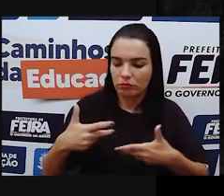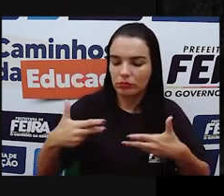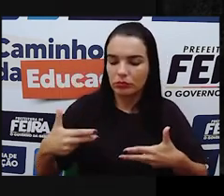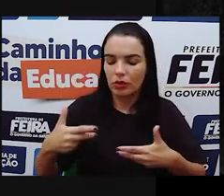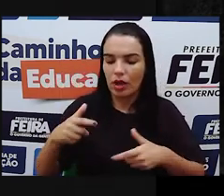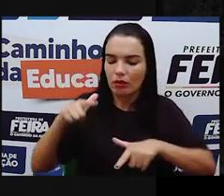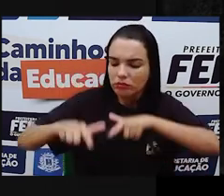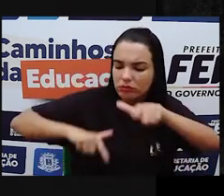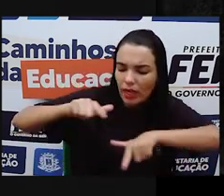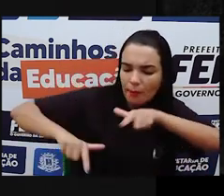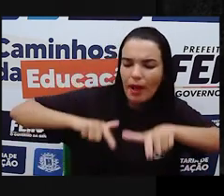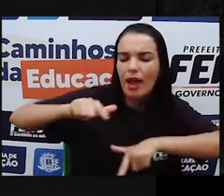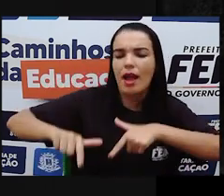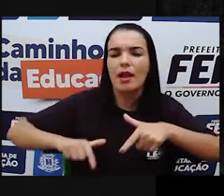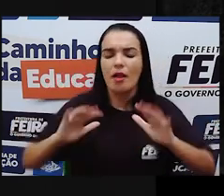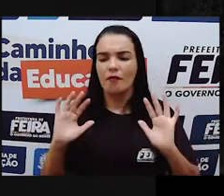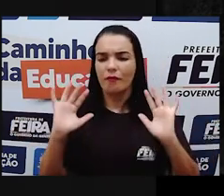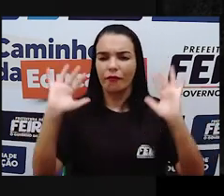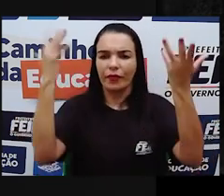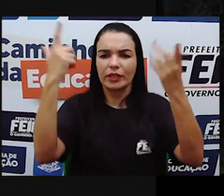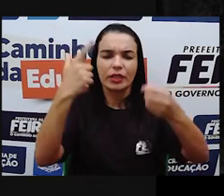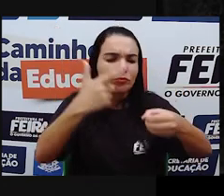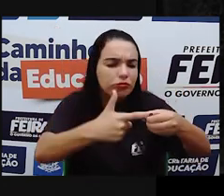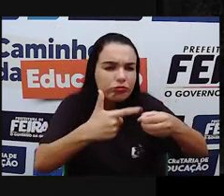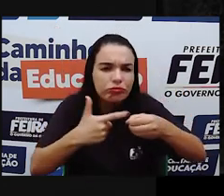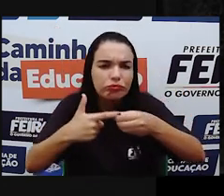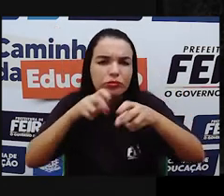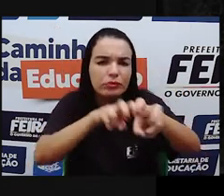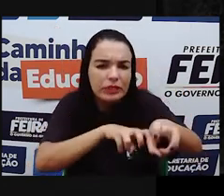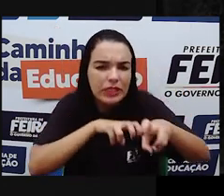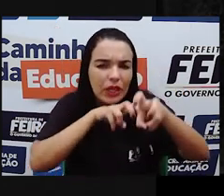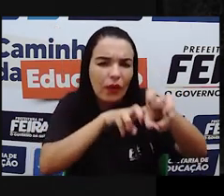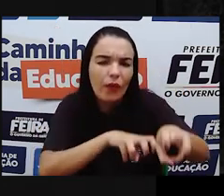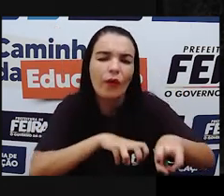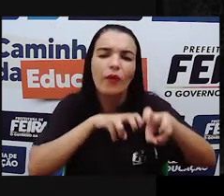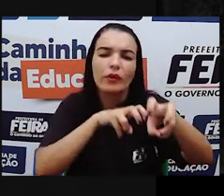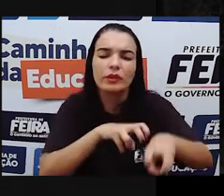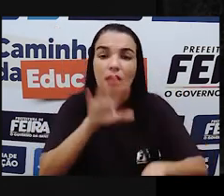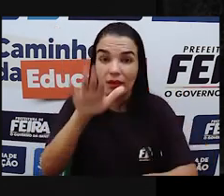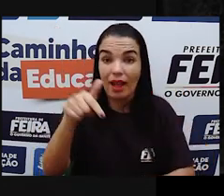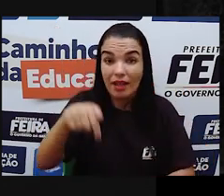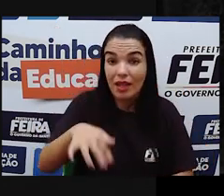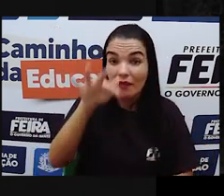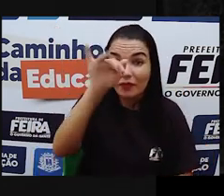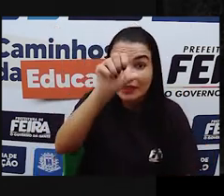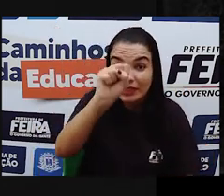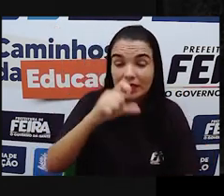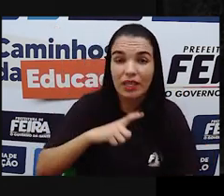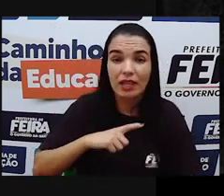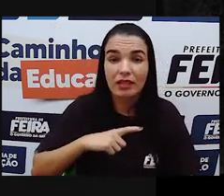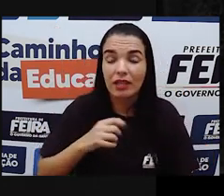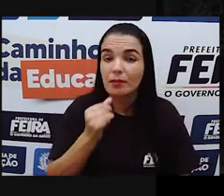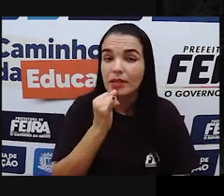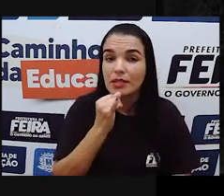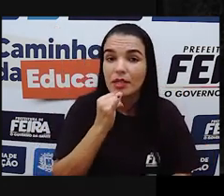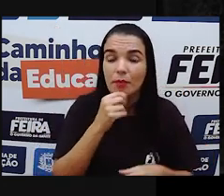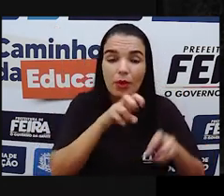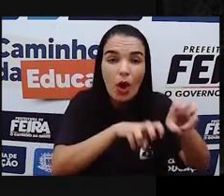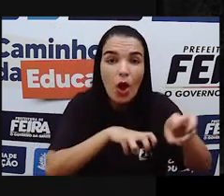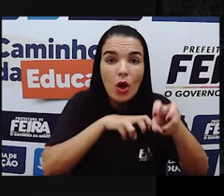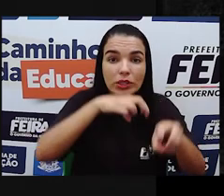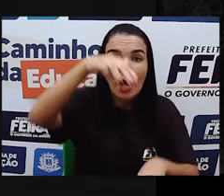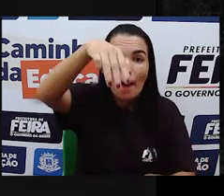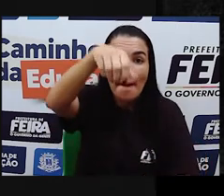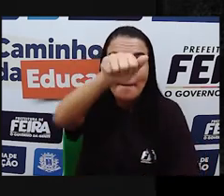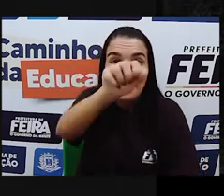trabalho, festas rurais, colheita, etc. Lembram aqui em Feira de Santana, por exemplo, nós temos ali no distrito de